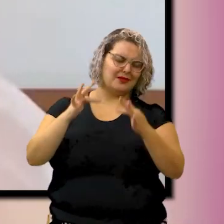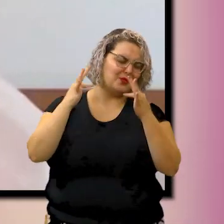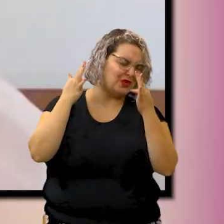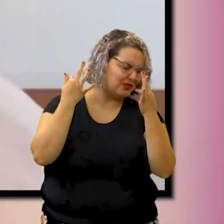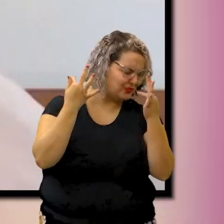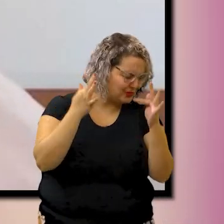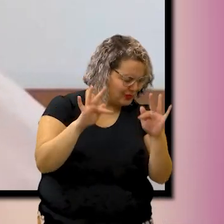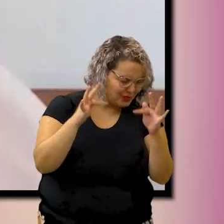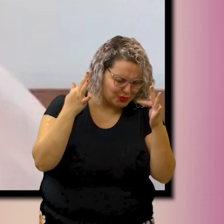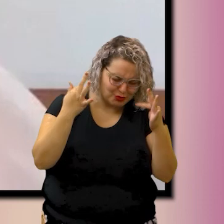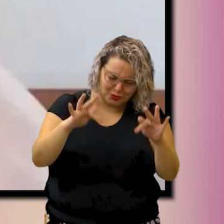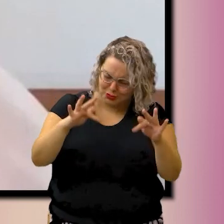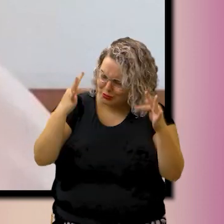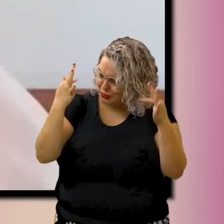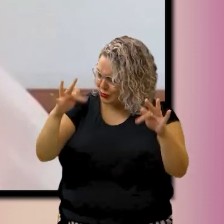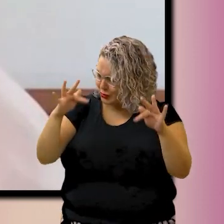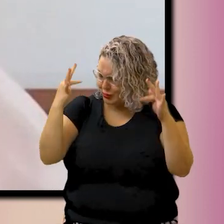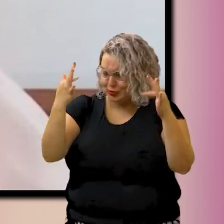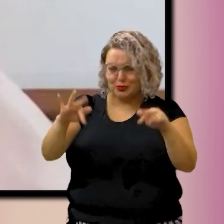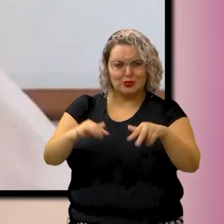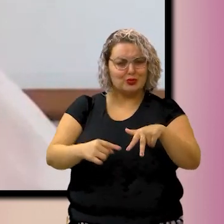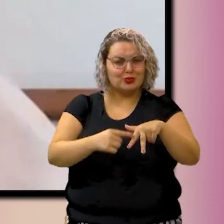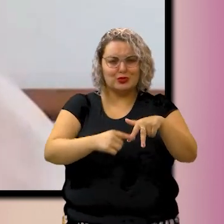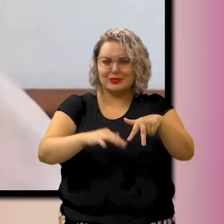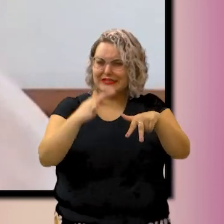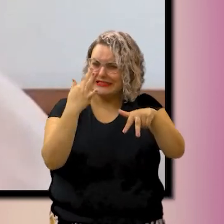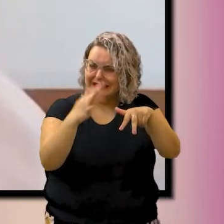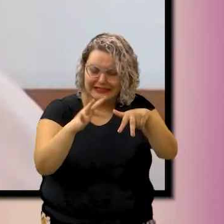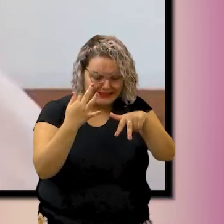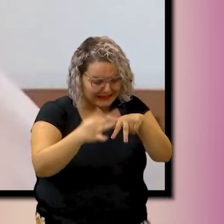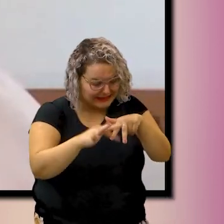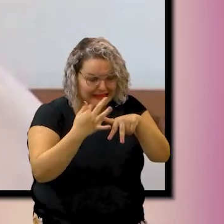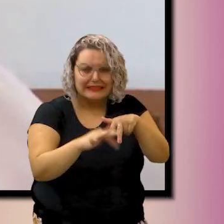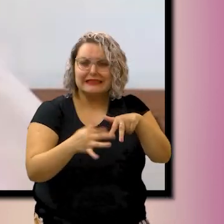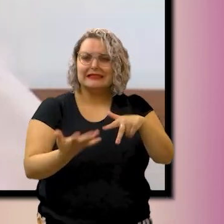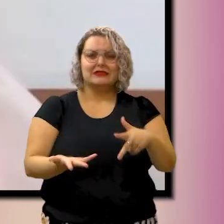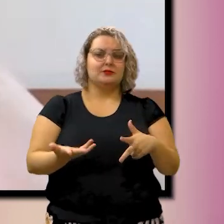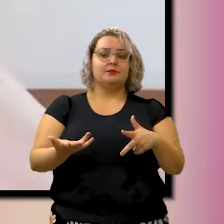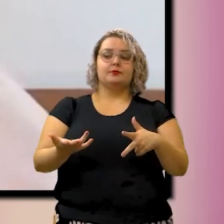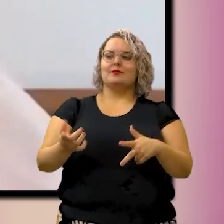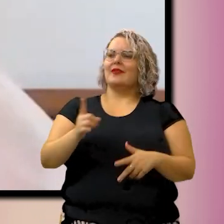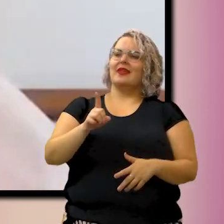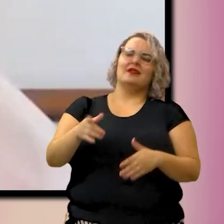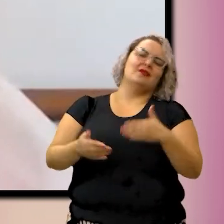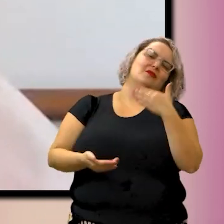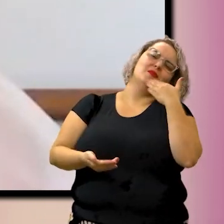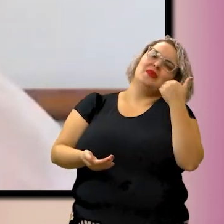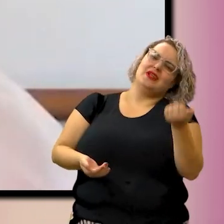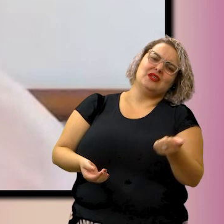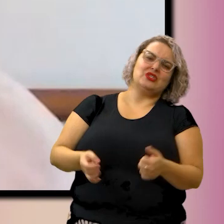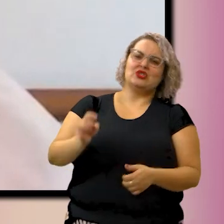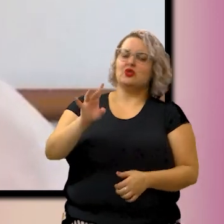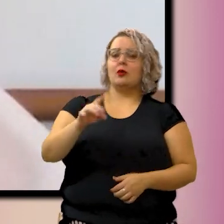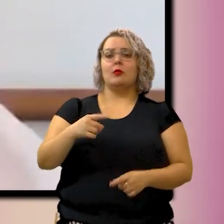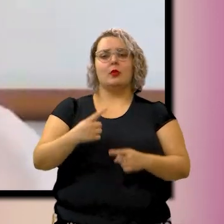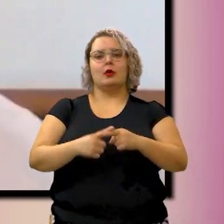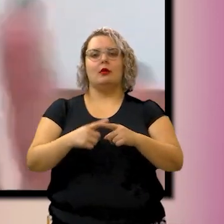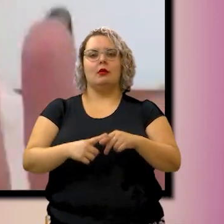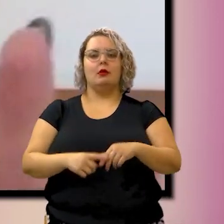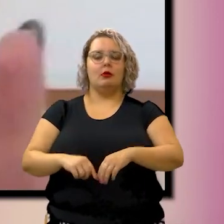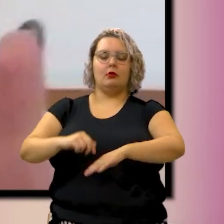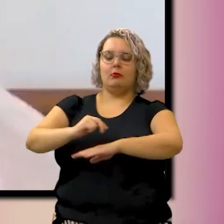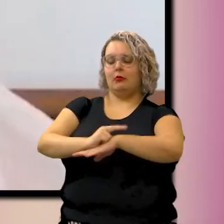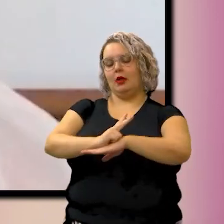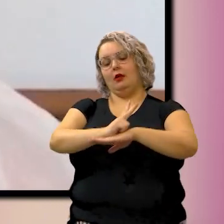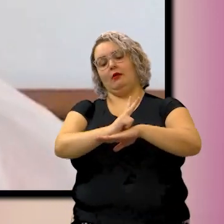dor. É uma dor na perna que vai aparecer e que provavelmente ela não vai melhorar só com o fato de você colocar,